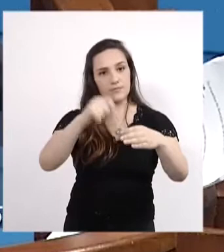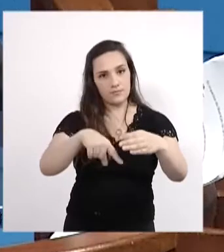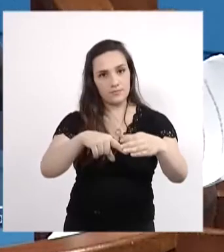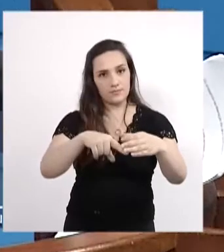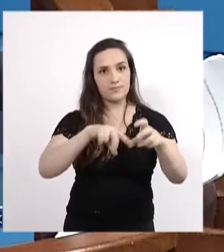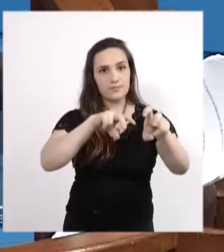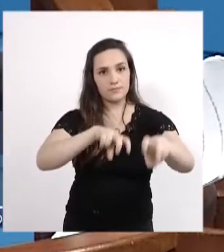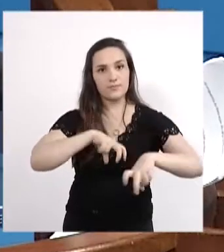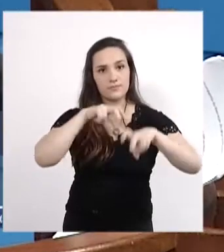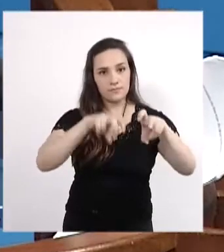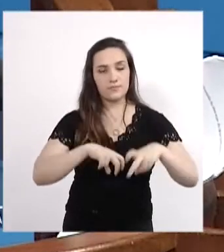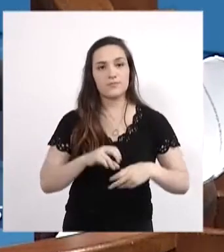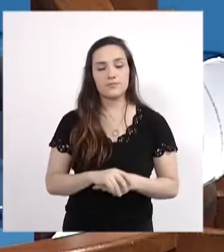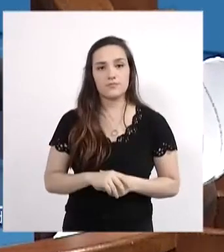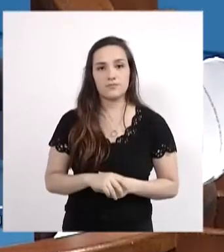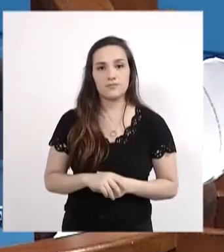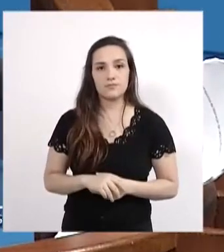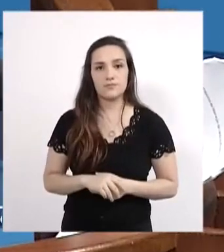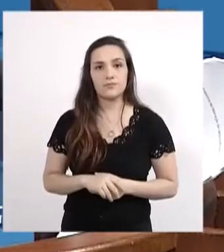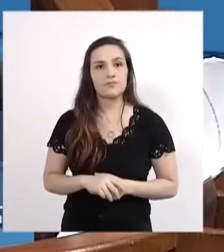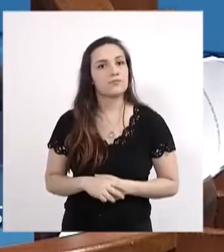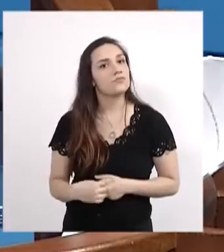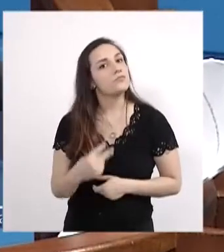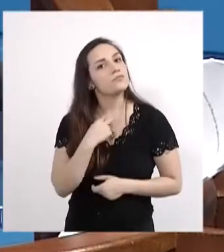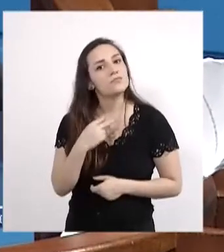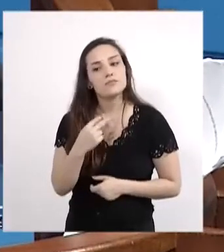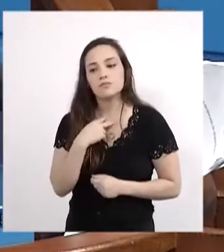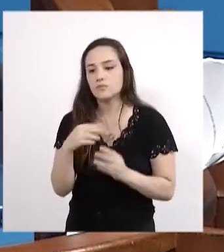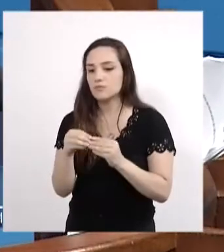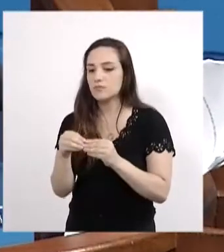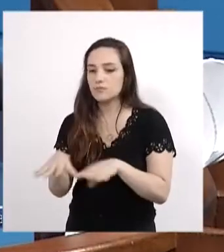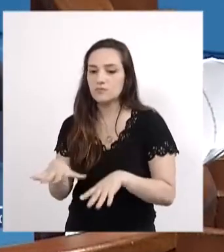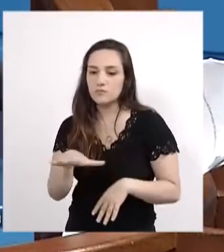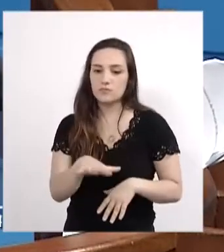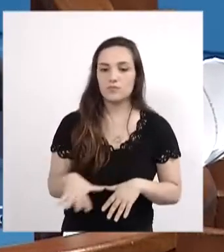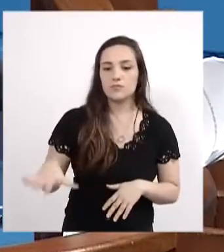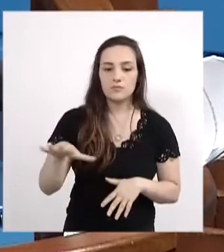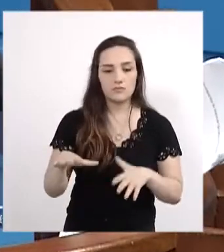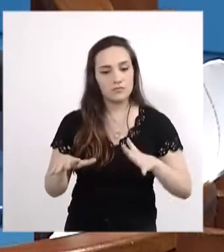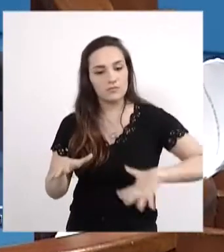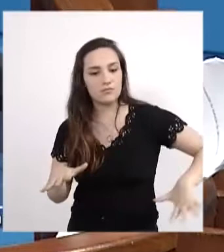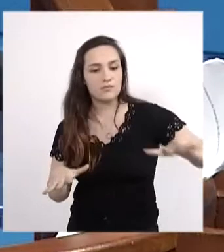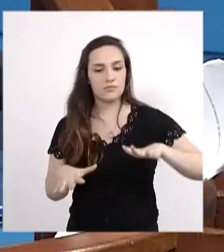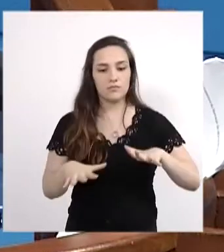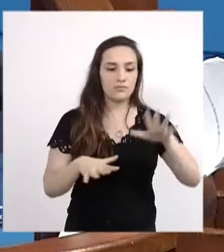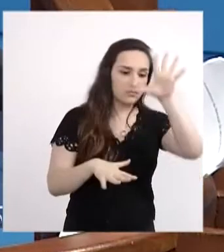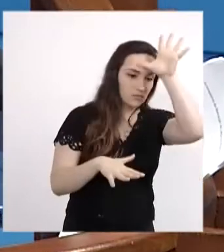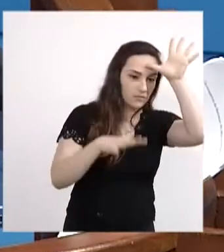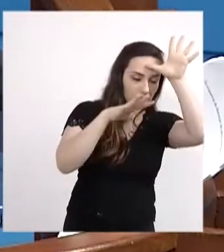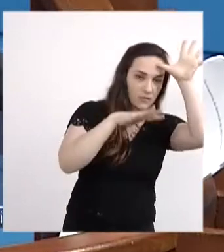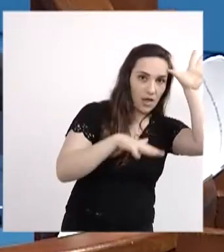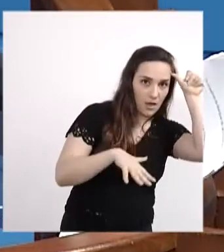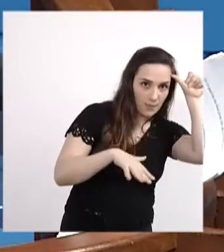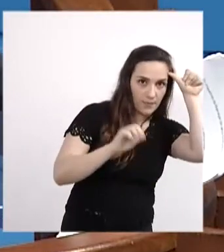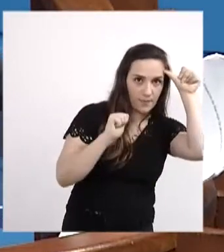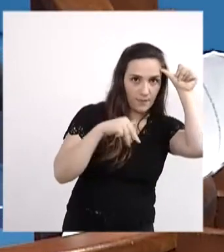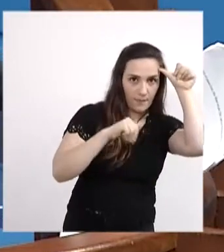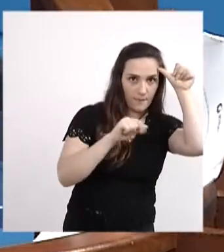da cana não atinjam esses biomas, não causem prejuízo para esses